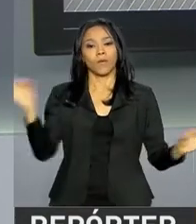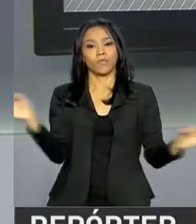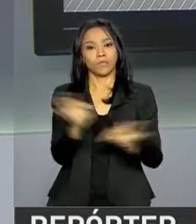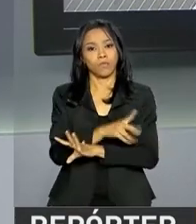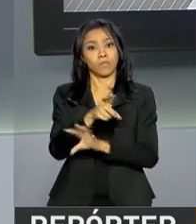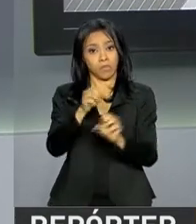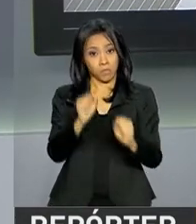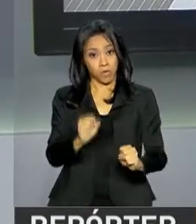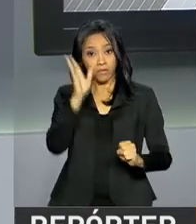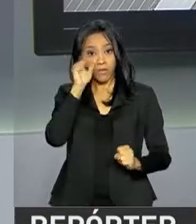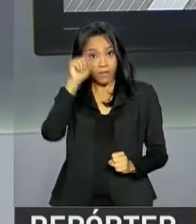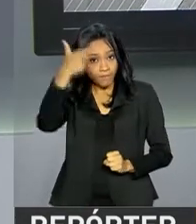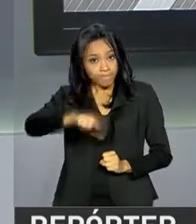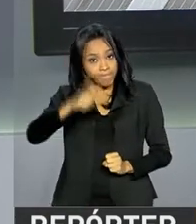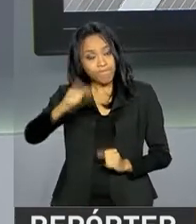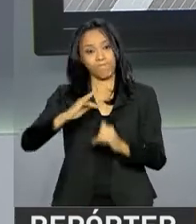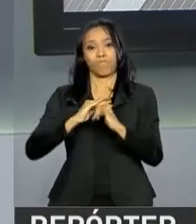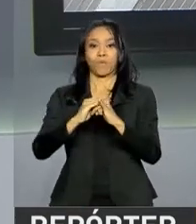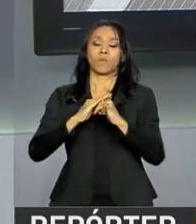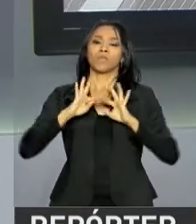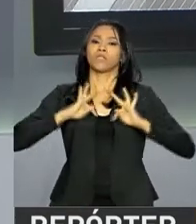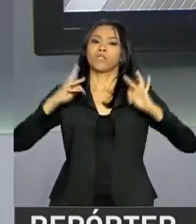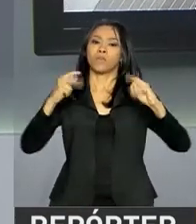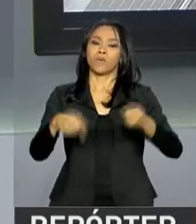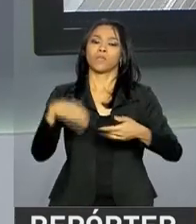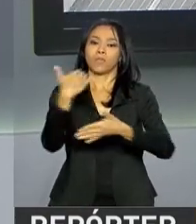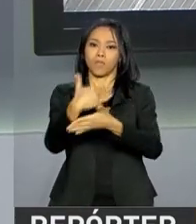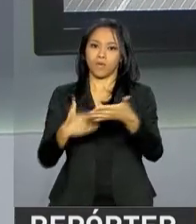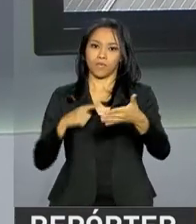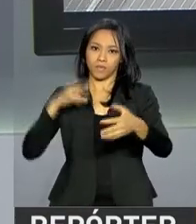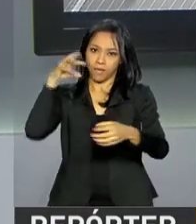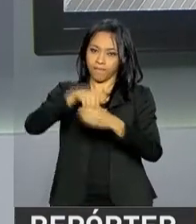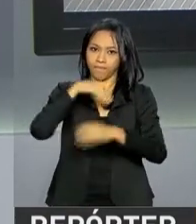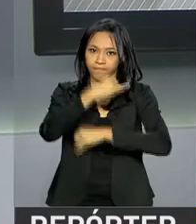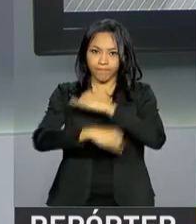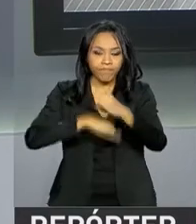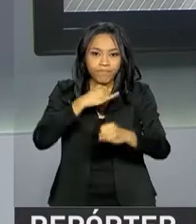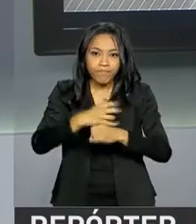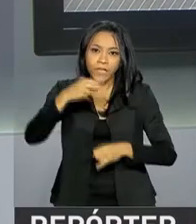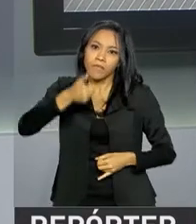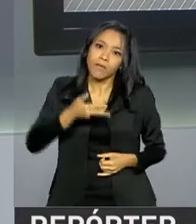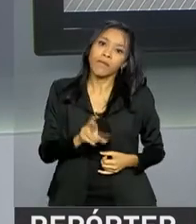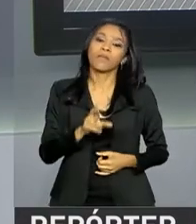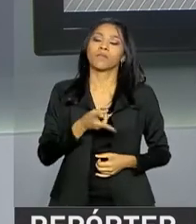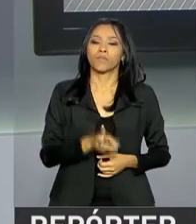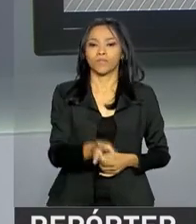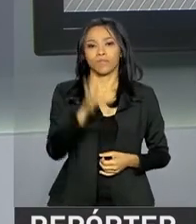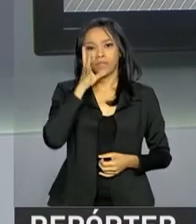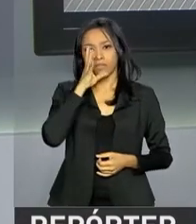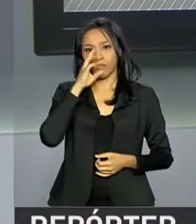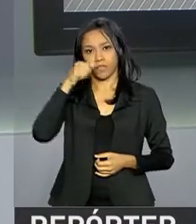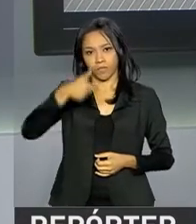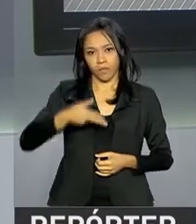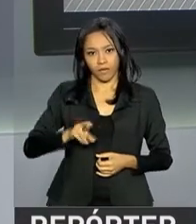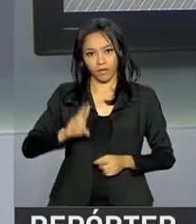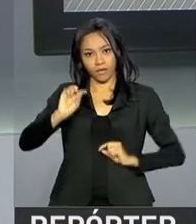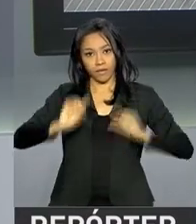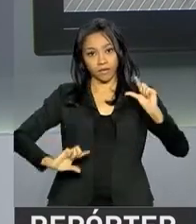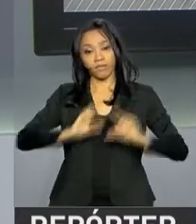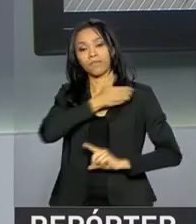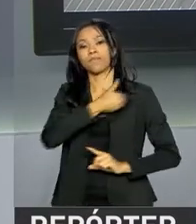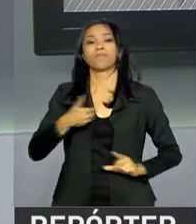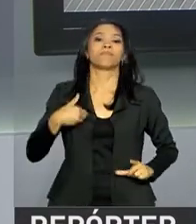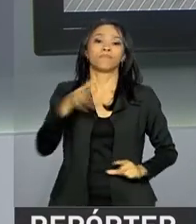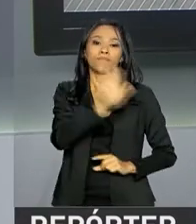rever as reportagens no youtube e toda nossa programação também está na página da nbr na internet continue com a gente na nbr